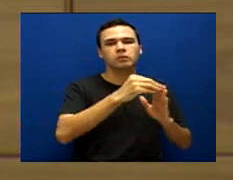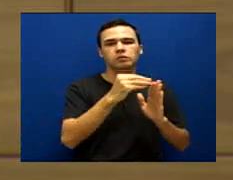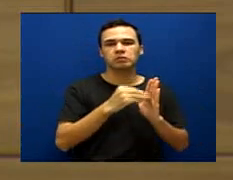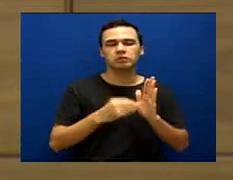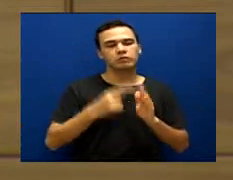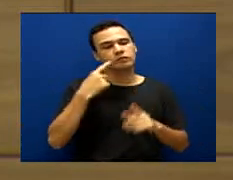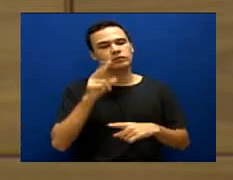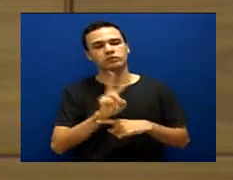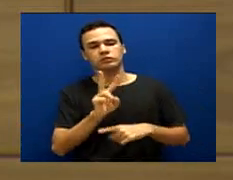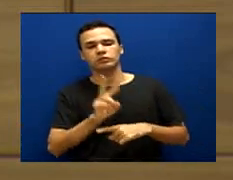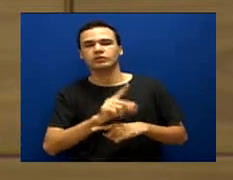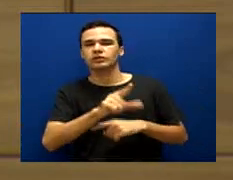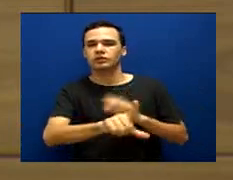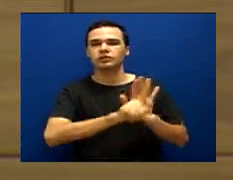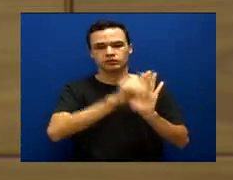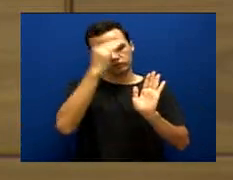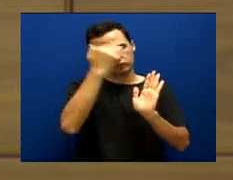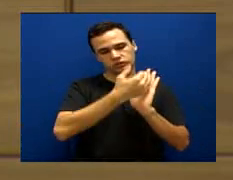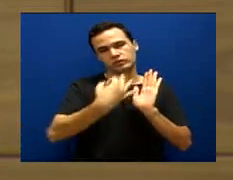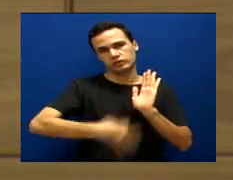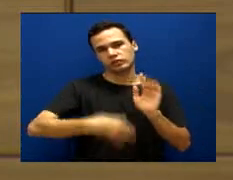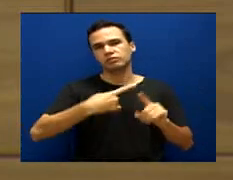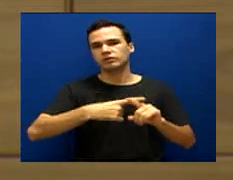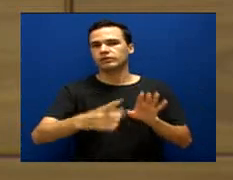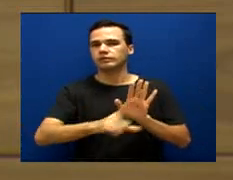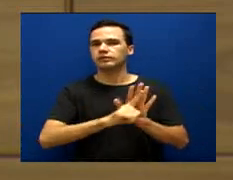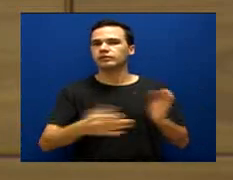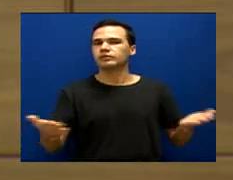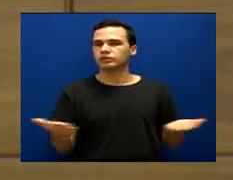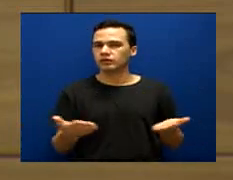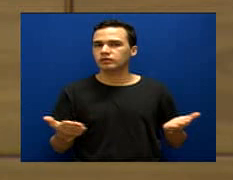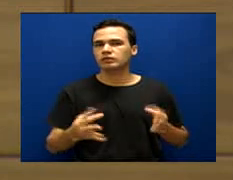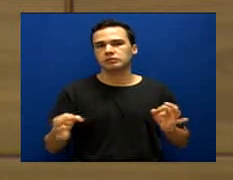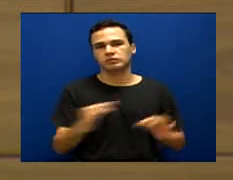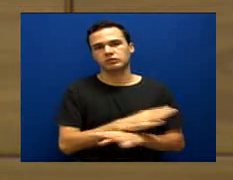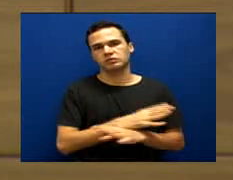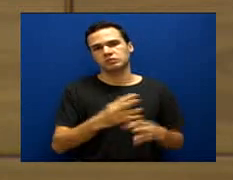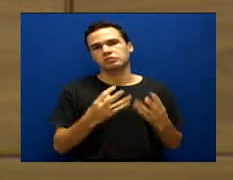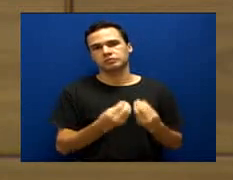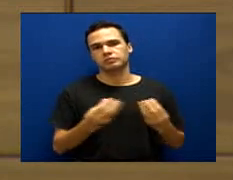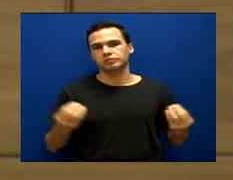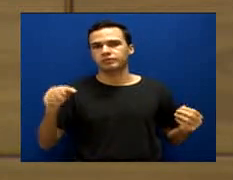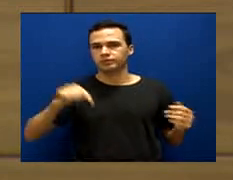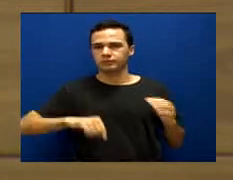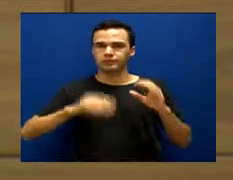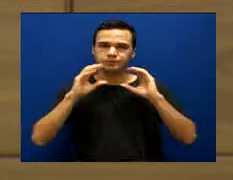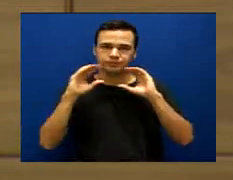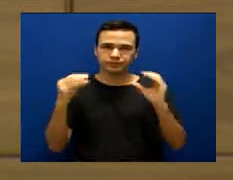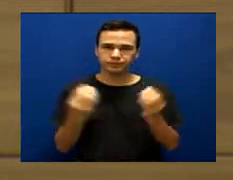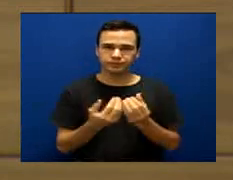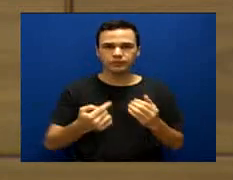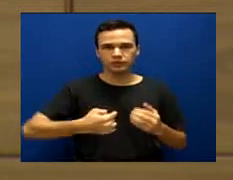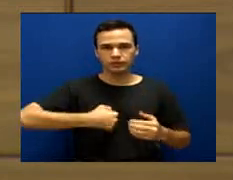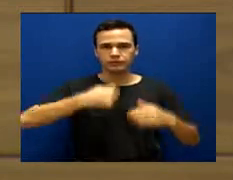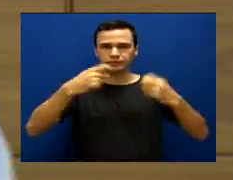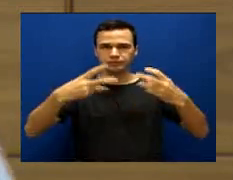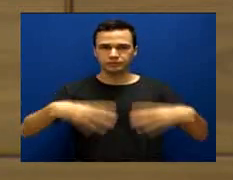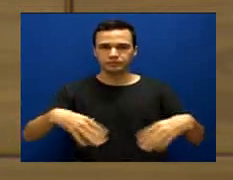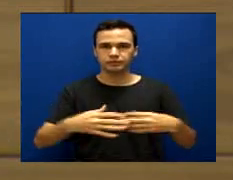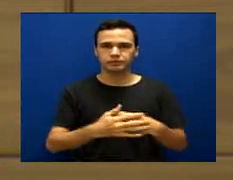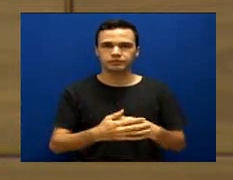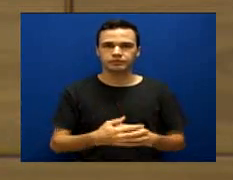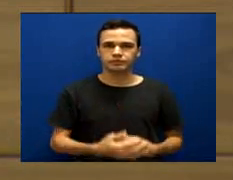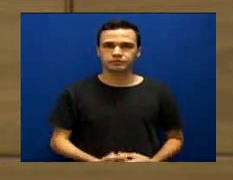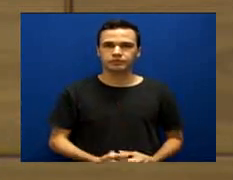na fiscalização do cumprimento das leis, porque leis nós temos, e muitas aqui na Câmara Municipal. Esta é a minha fala inicial e